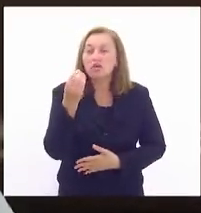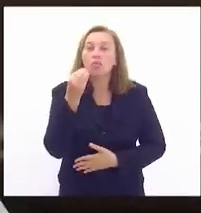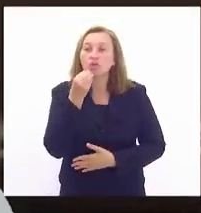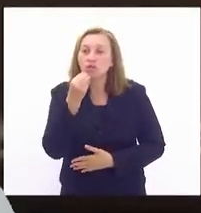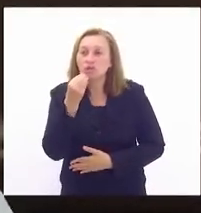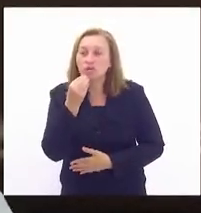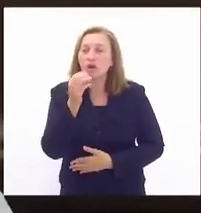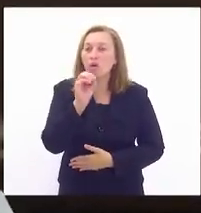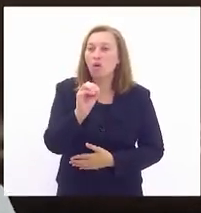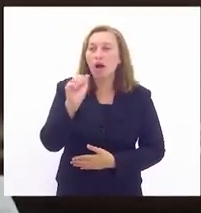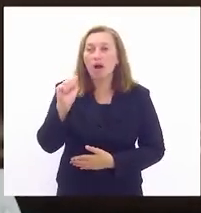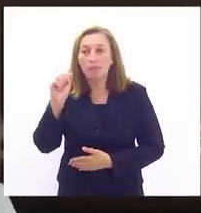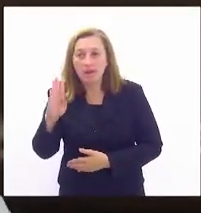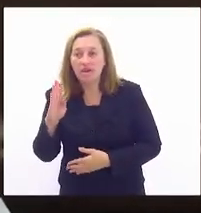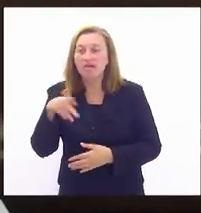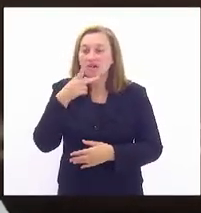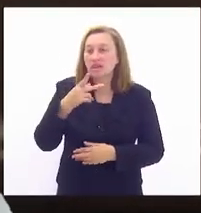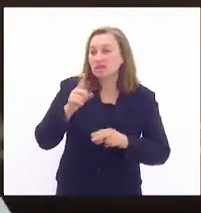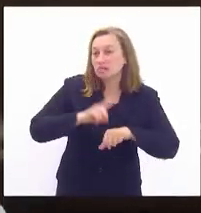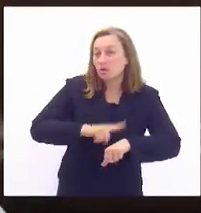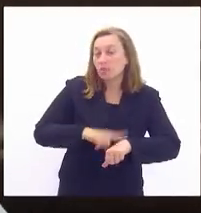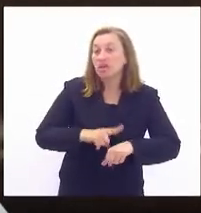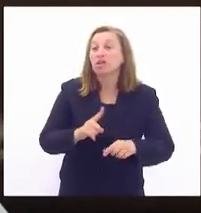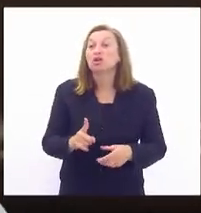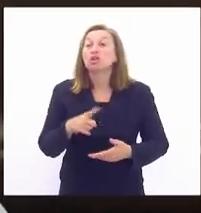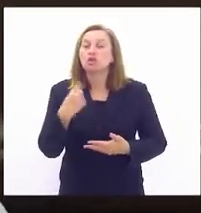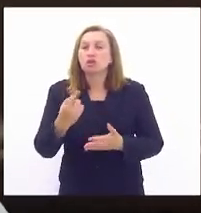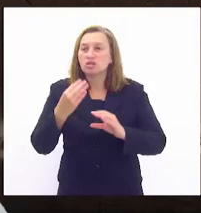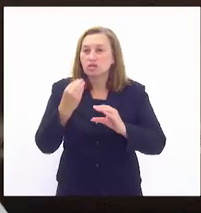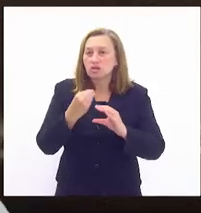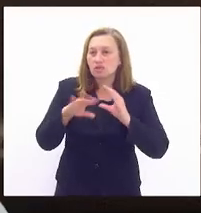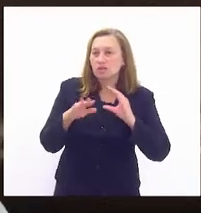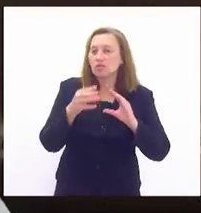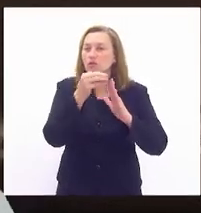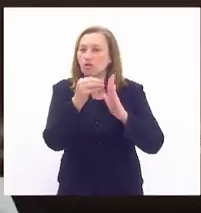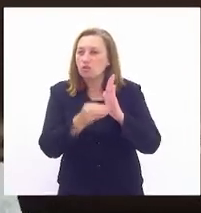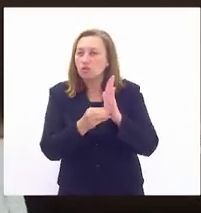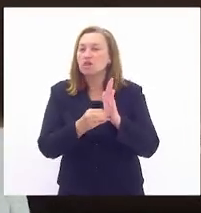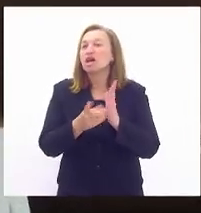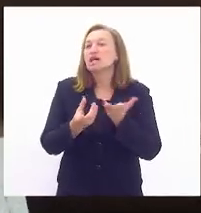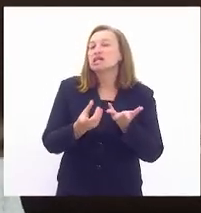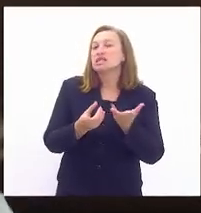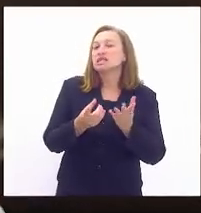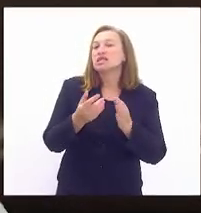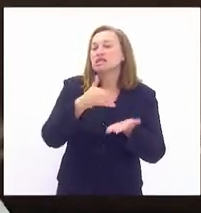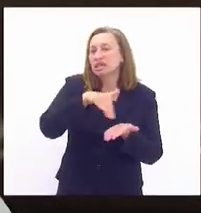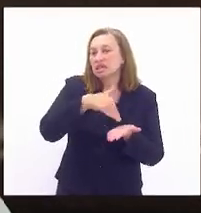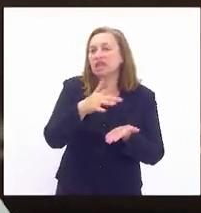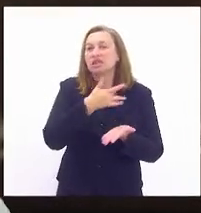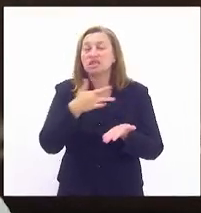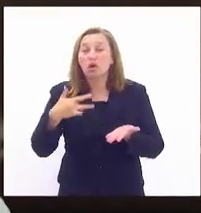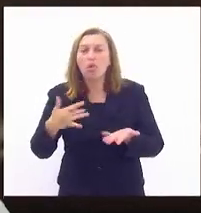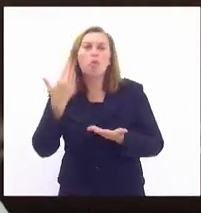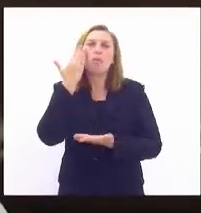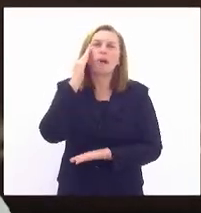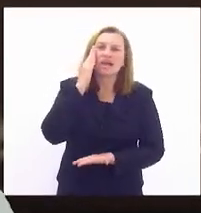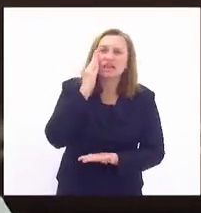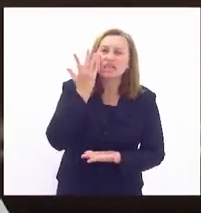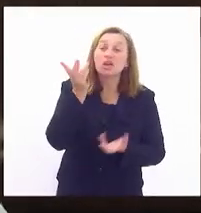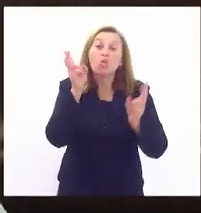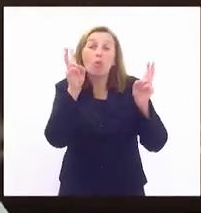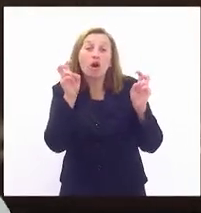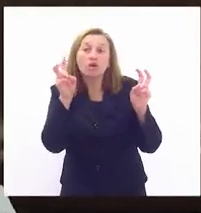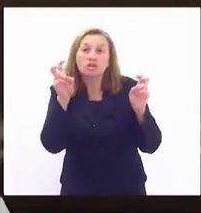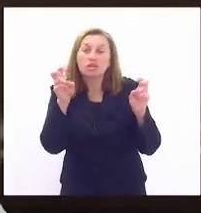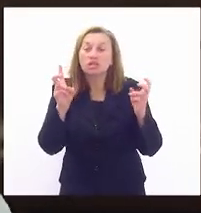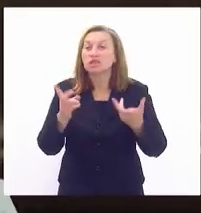da OAB poder falar nesse momento. Nós mandamos um ofício também para a Secretaria de Saúde, para a gente entender a questão